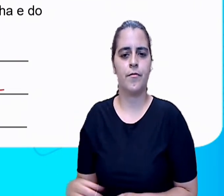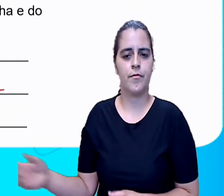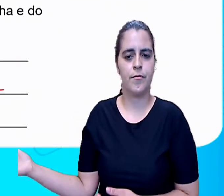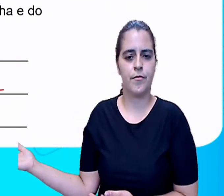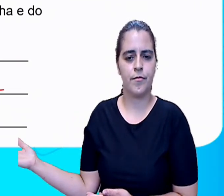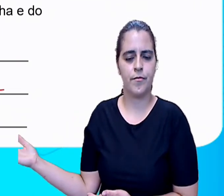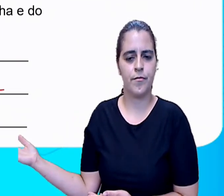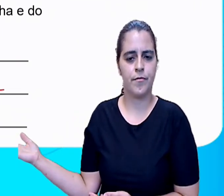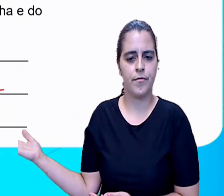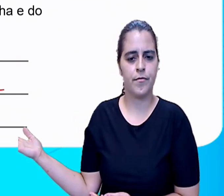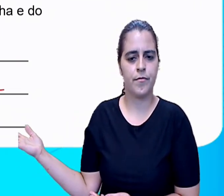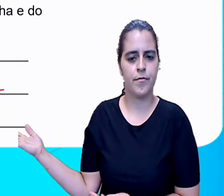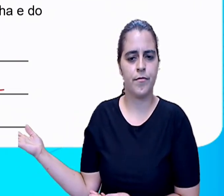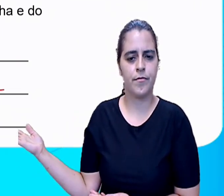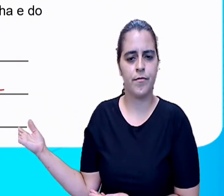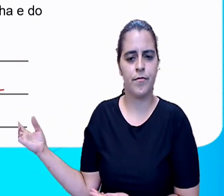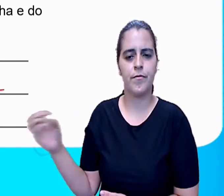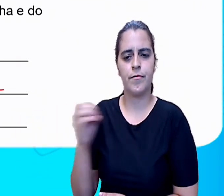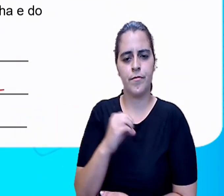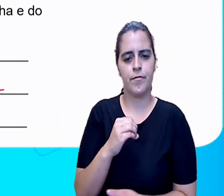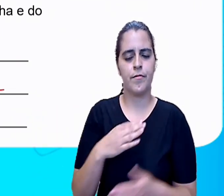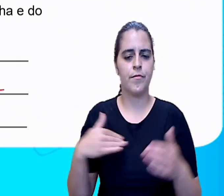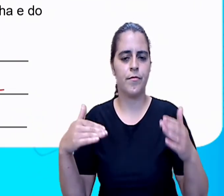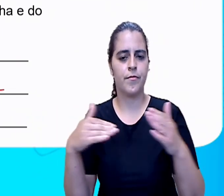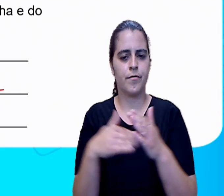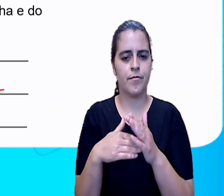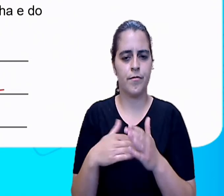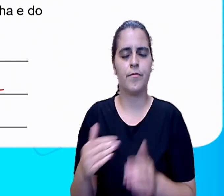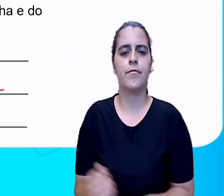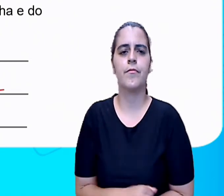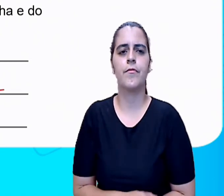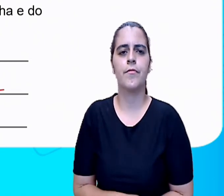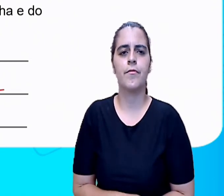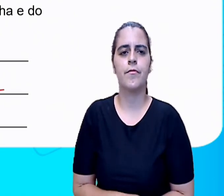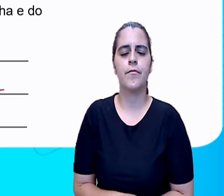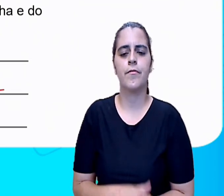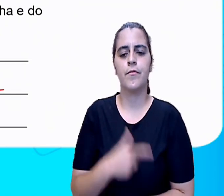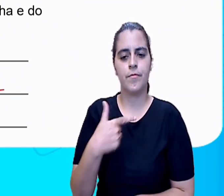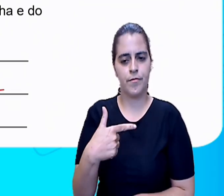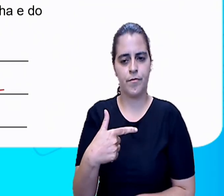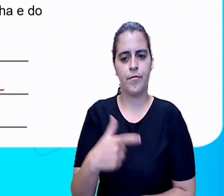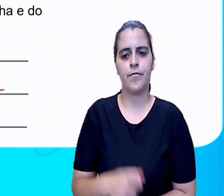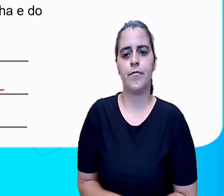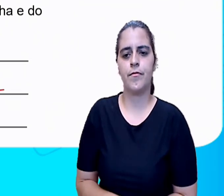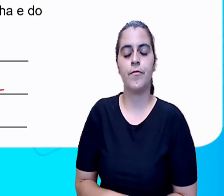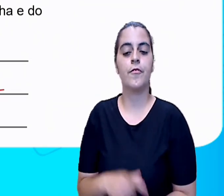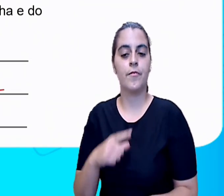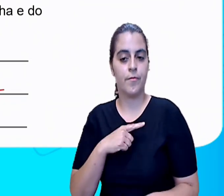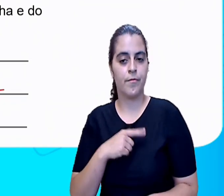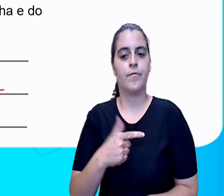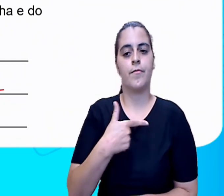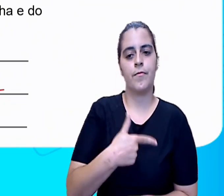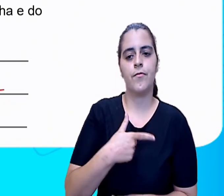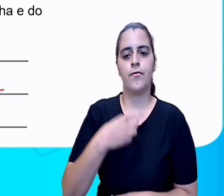centímetros. E o clips vai do 0 até o 2